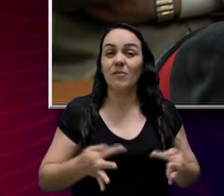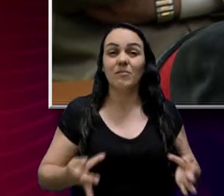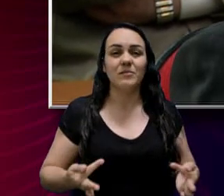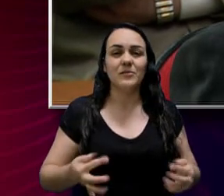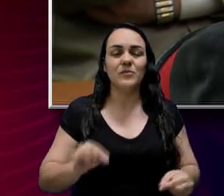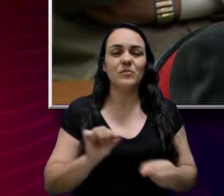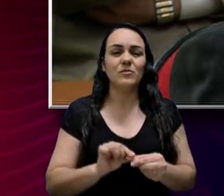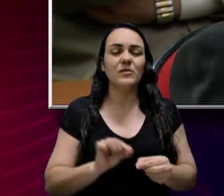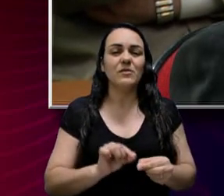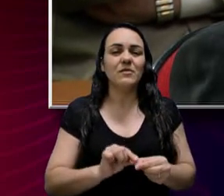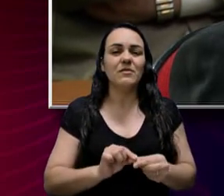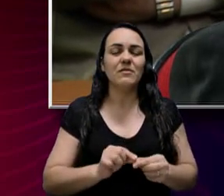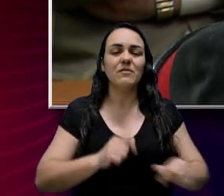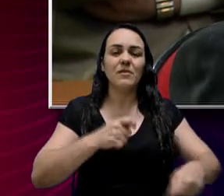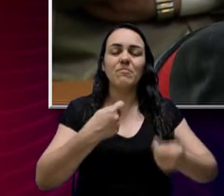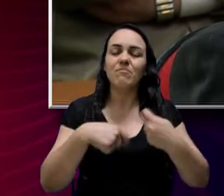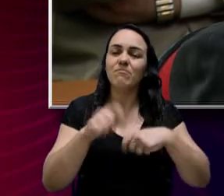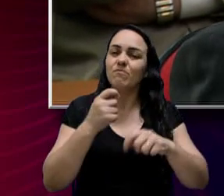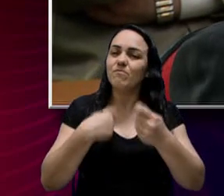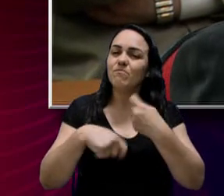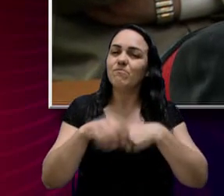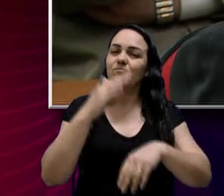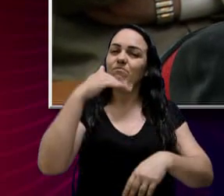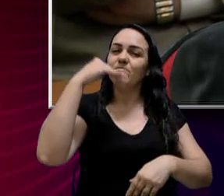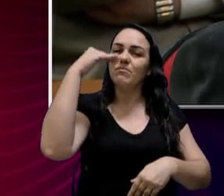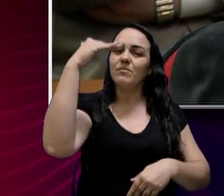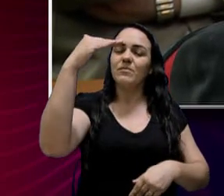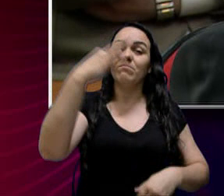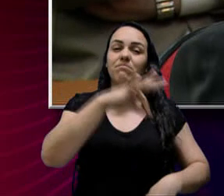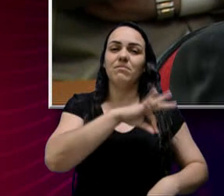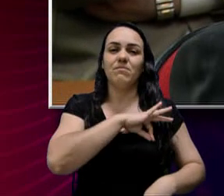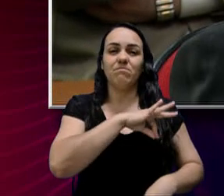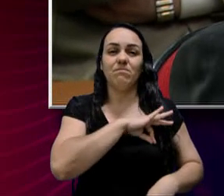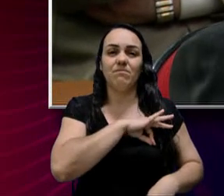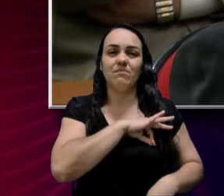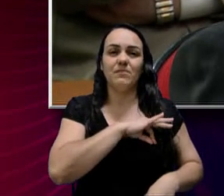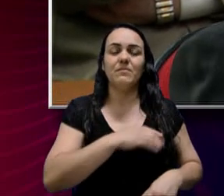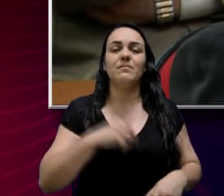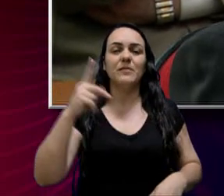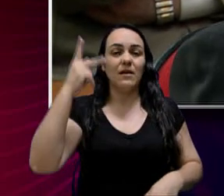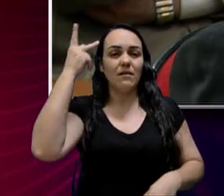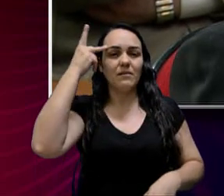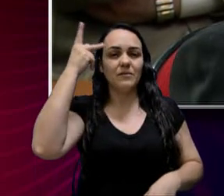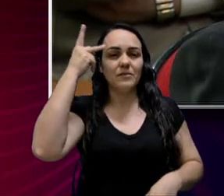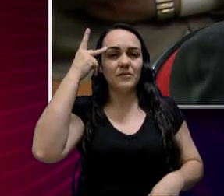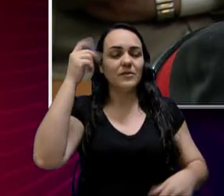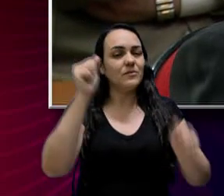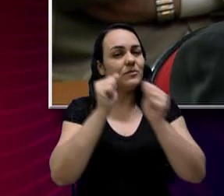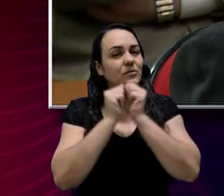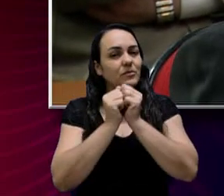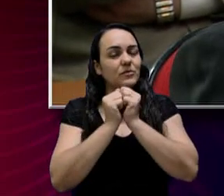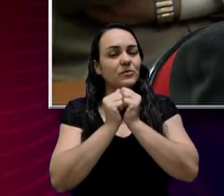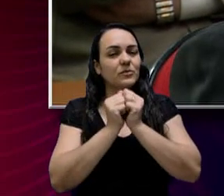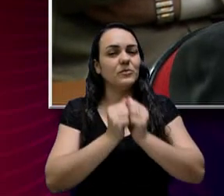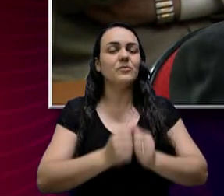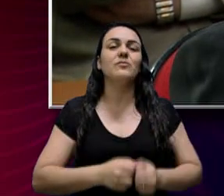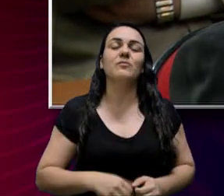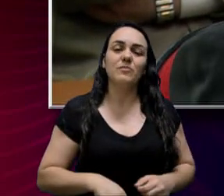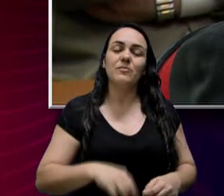de atuar junto à Administração Superior da Polícia Civil, lá em São Paulo, junto à Delegacia Geral de